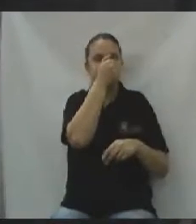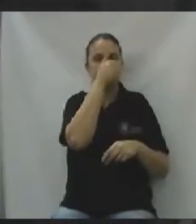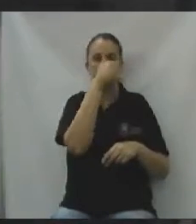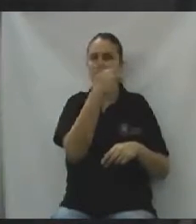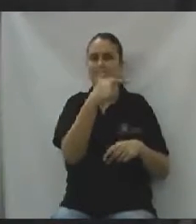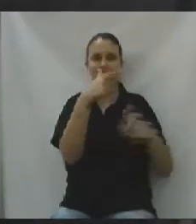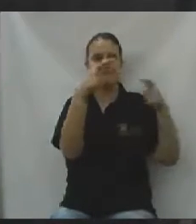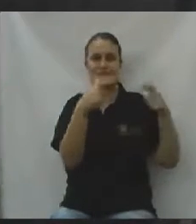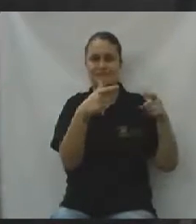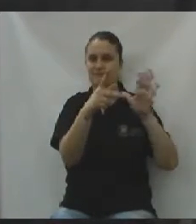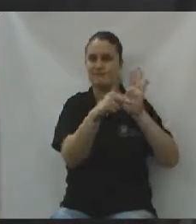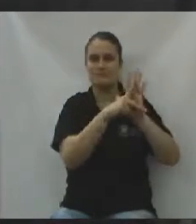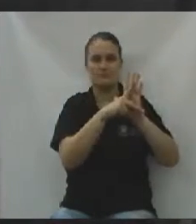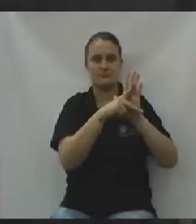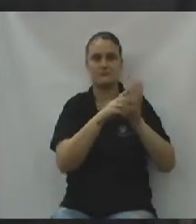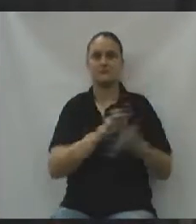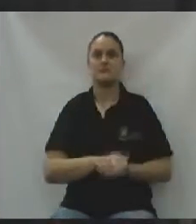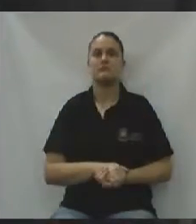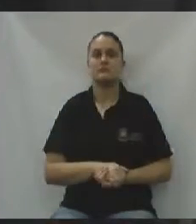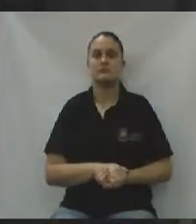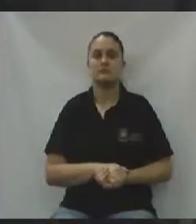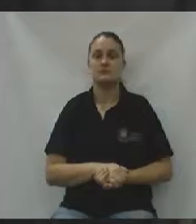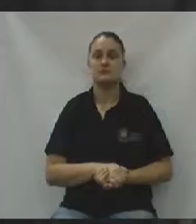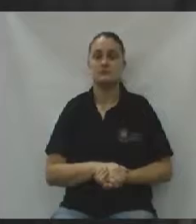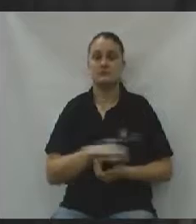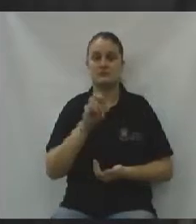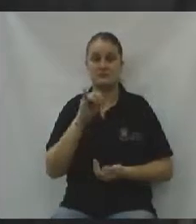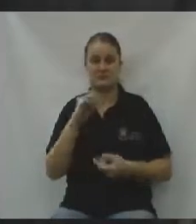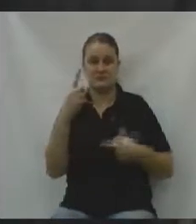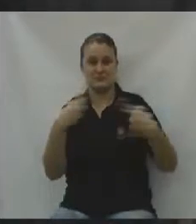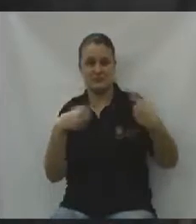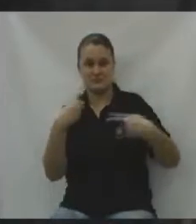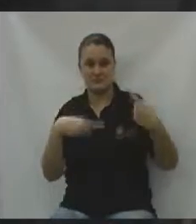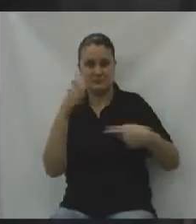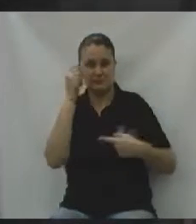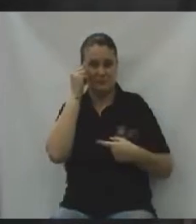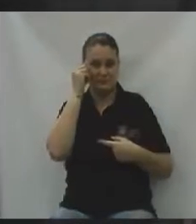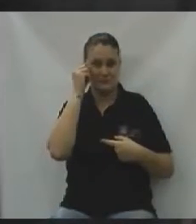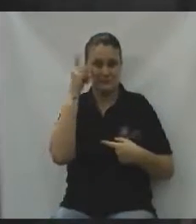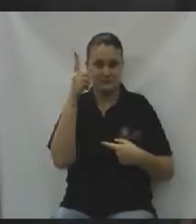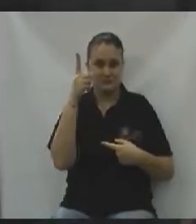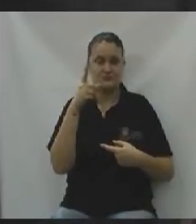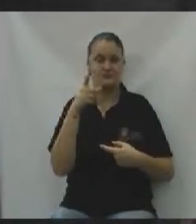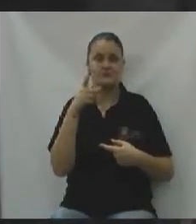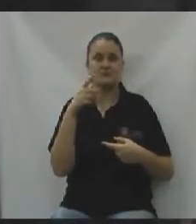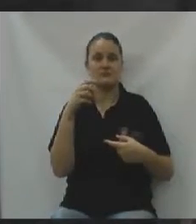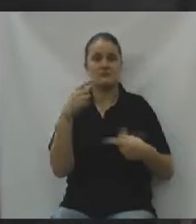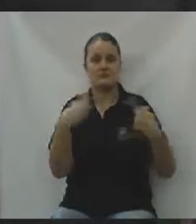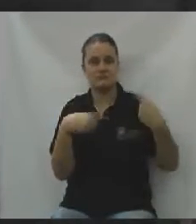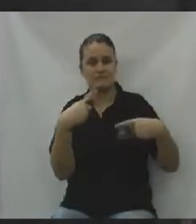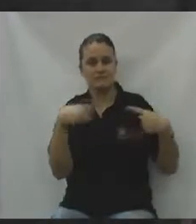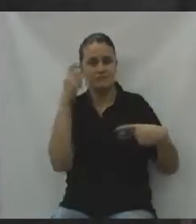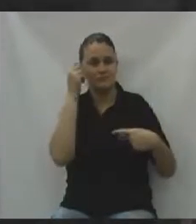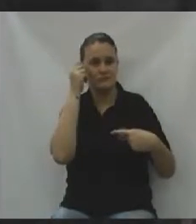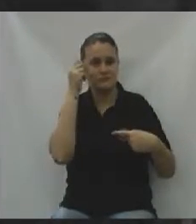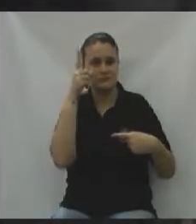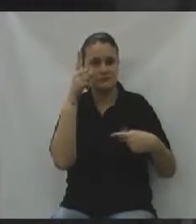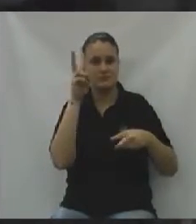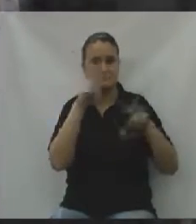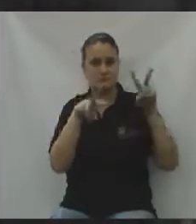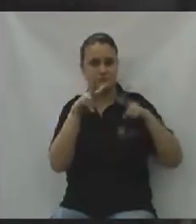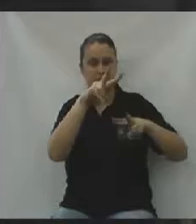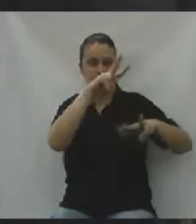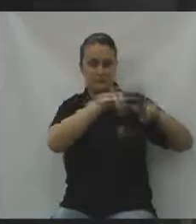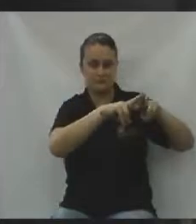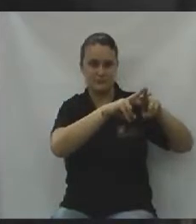apropriado e suficiente. Se discutir a ideia, vereador. Tá 30 segundos para a gente ler. Discutir a ideia, veja, o presídio